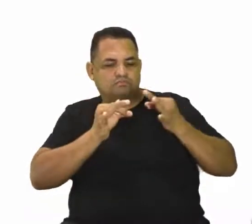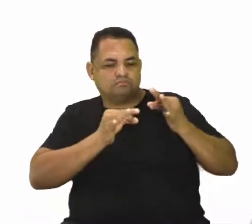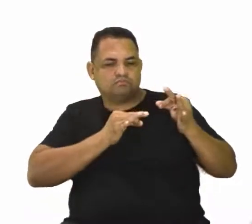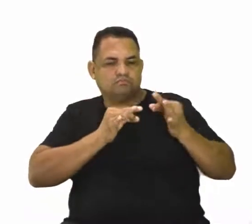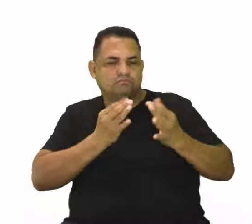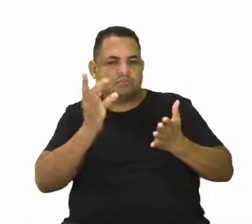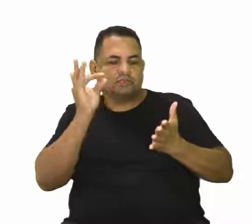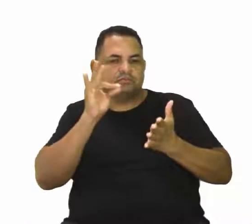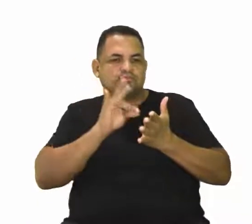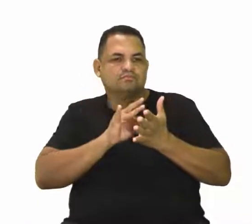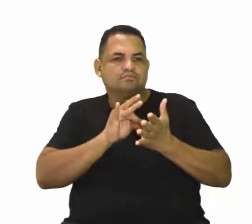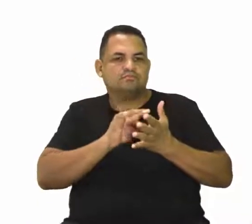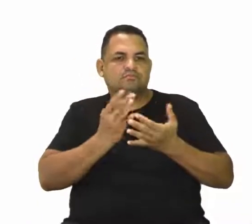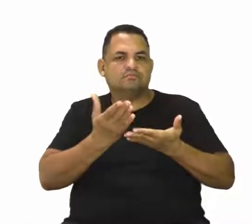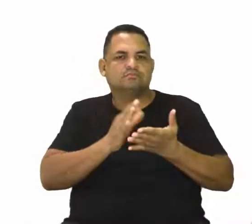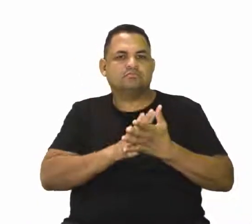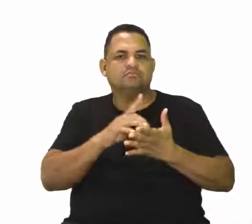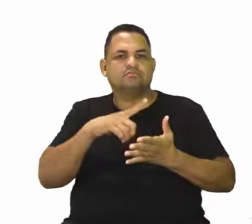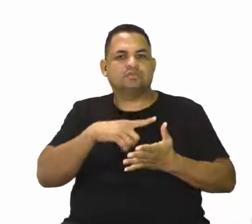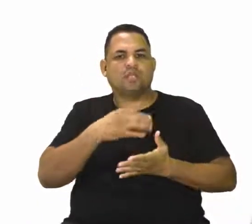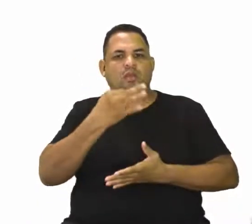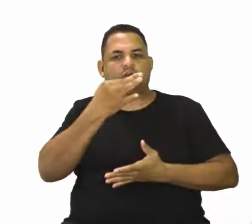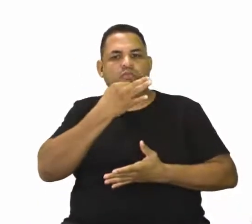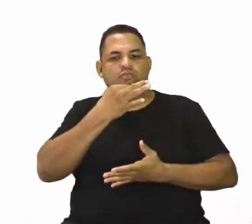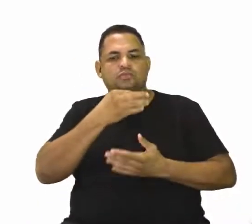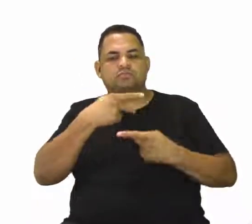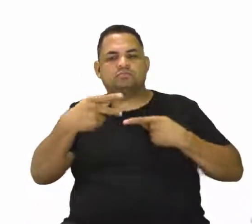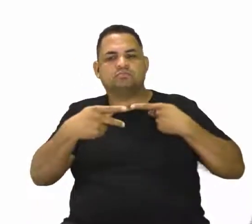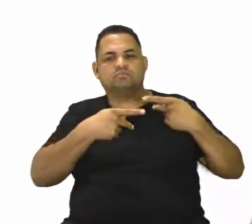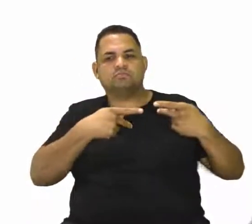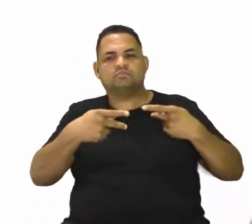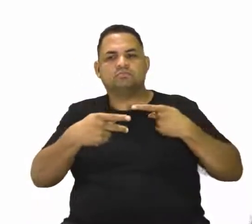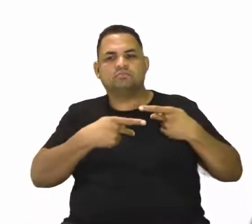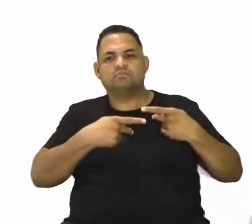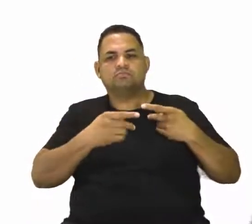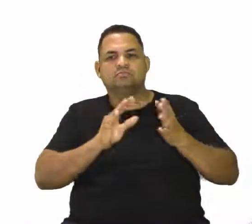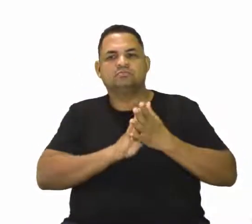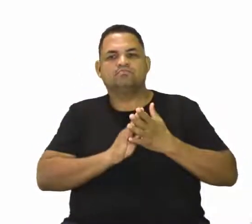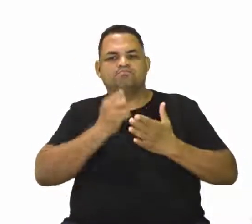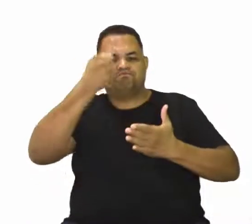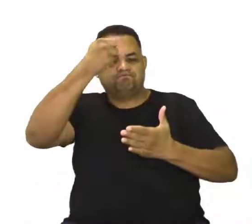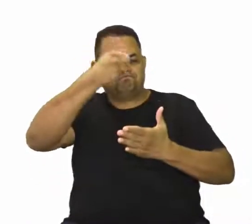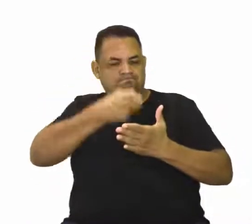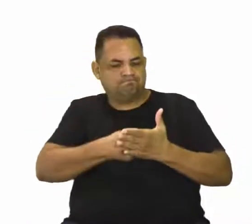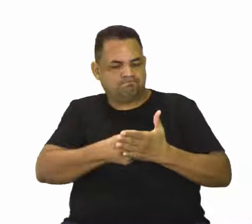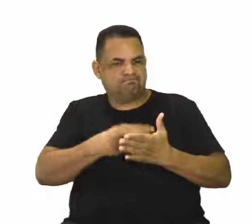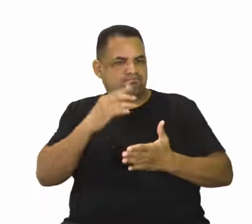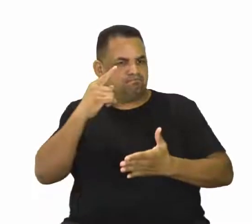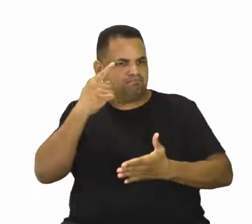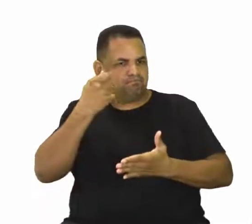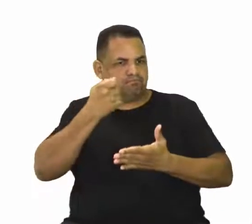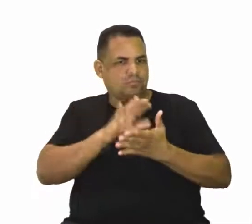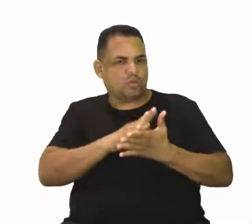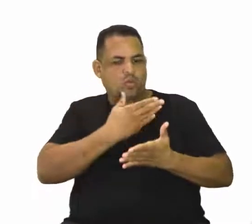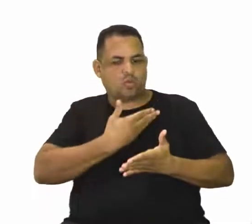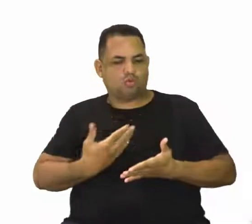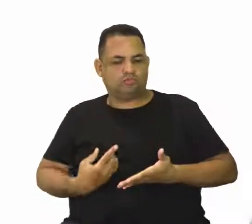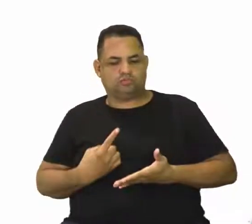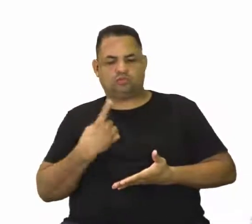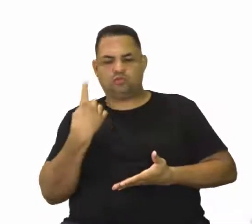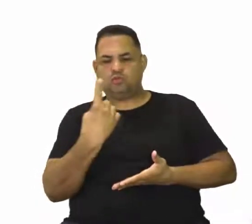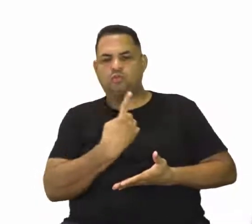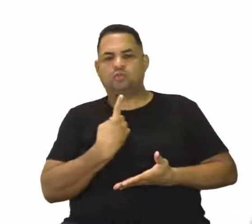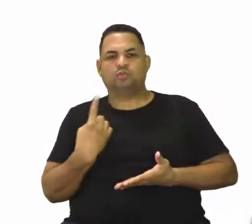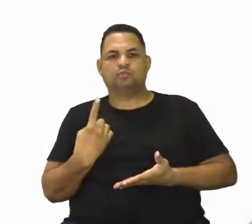afirma a existência de um suposto plano projetado para impor o governo